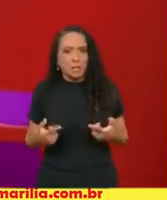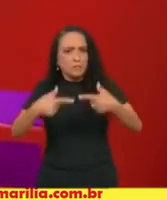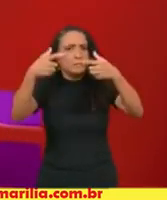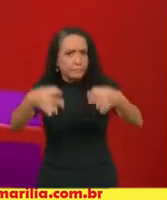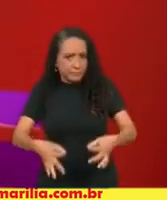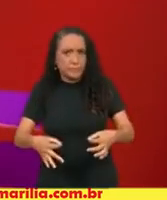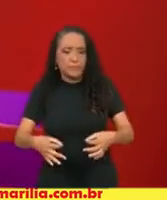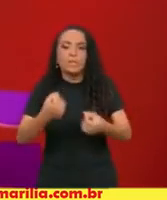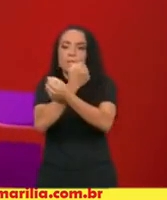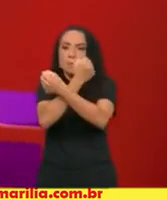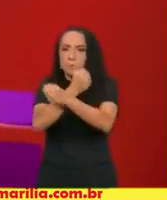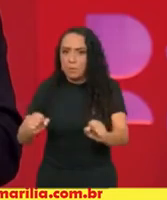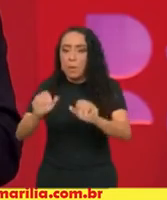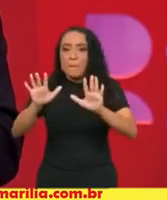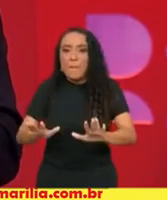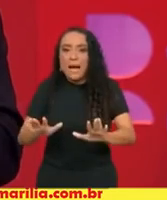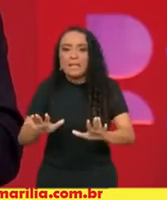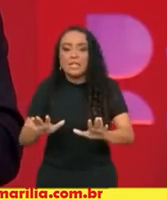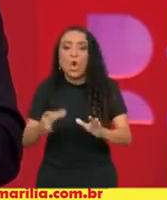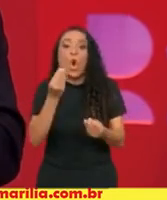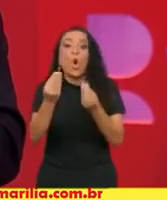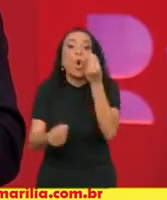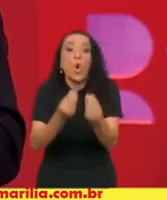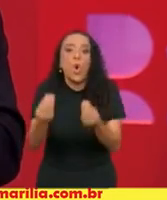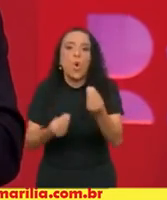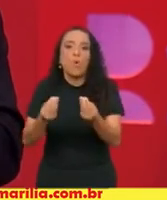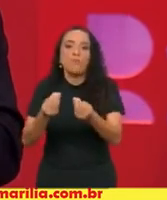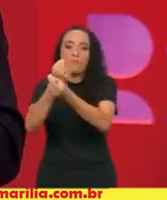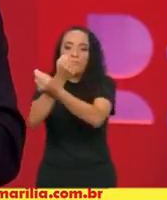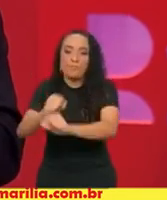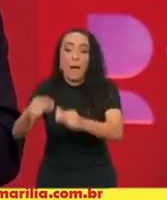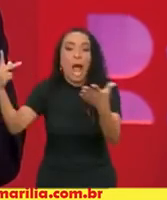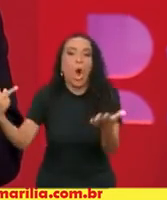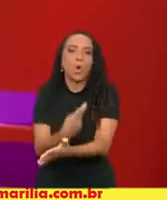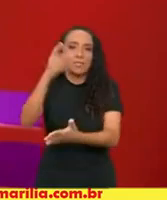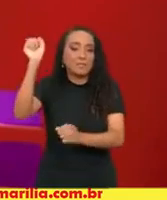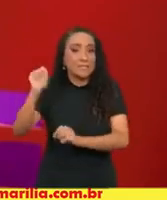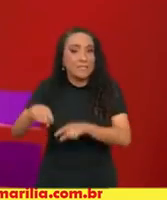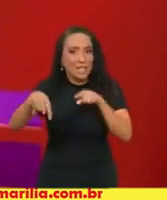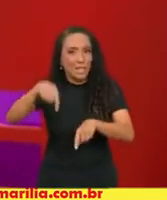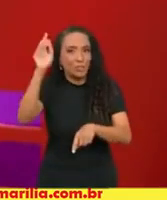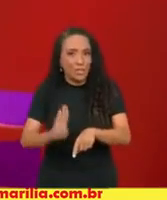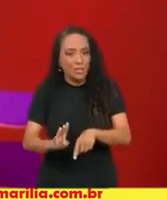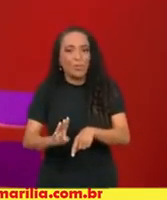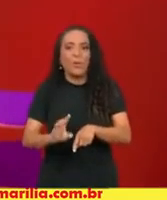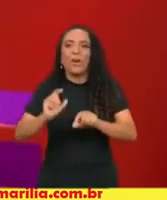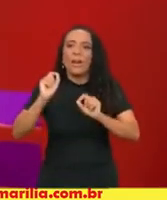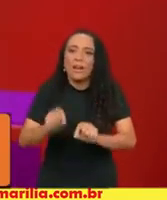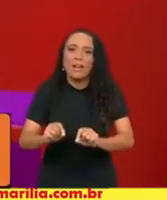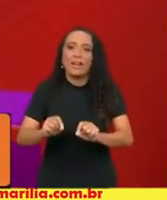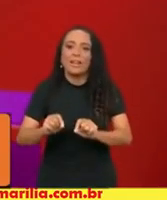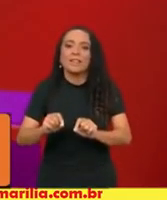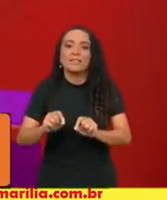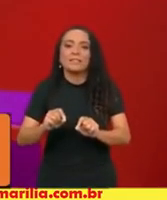a abolição sem dúvida alguma. Agora, a forma como se gestou a abolição, né, do cativeiro no Brasil foi totalmente de encontro,